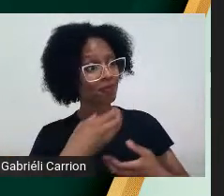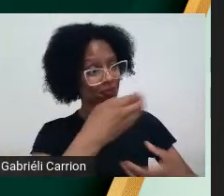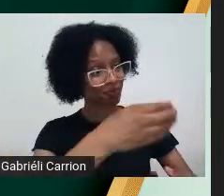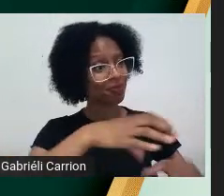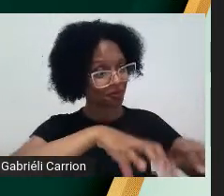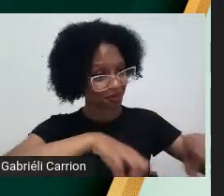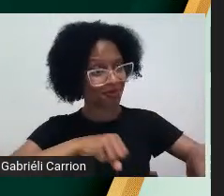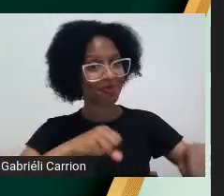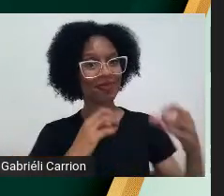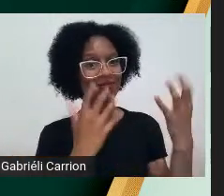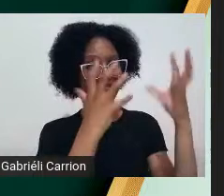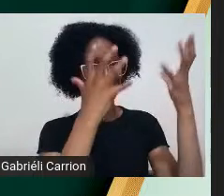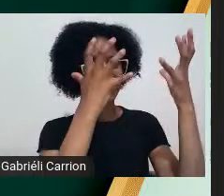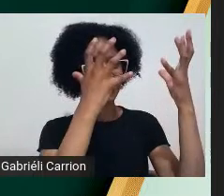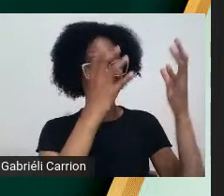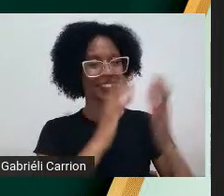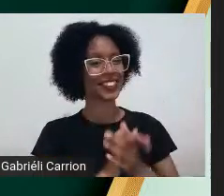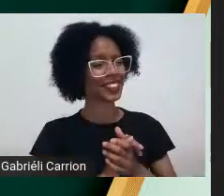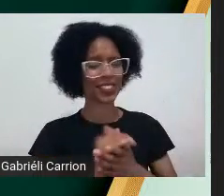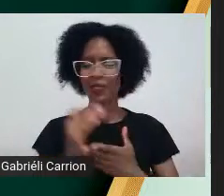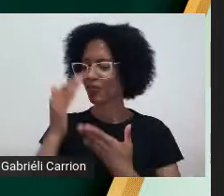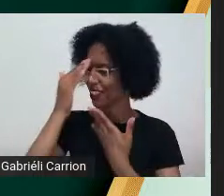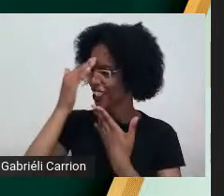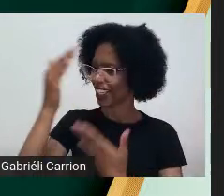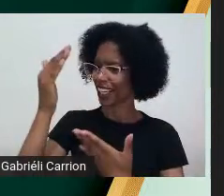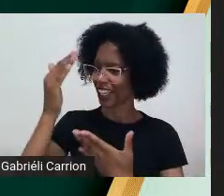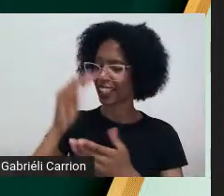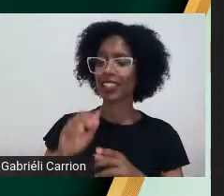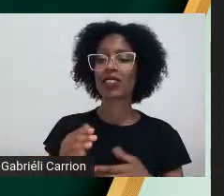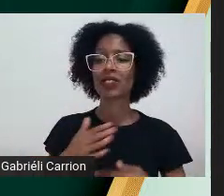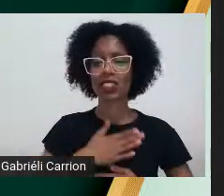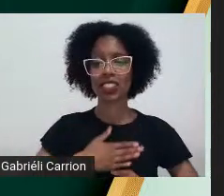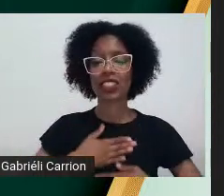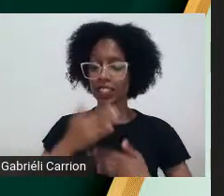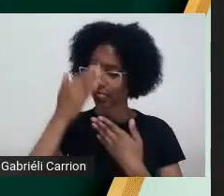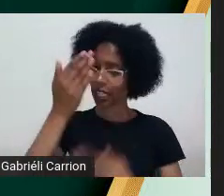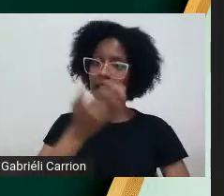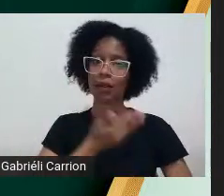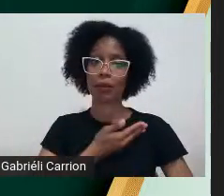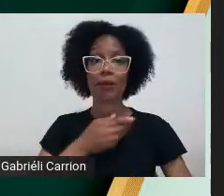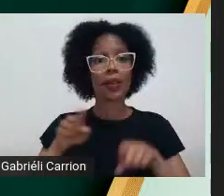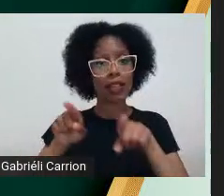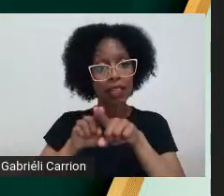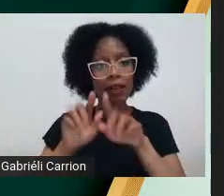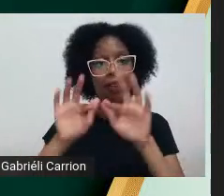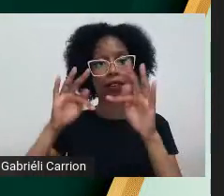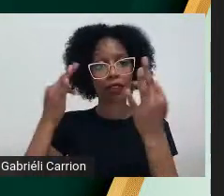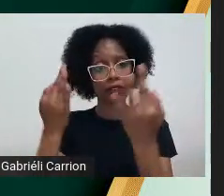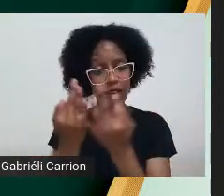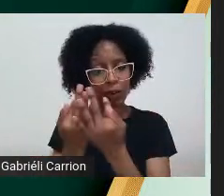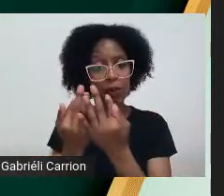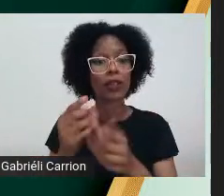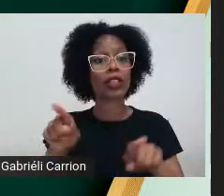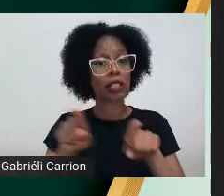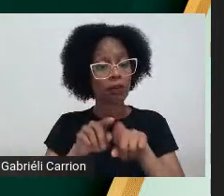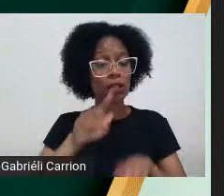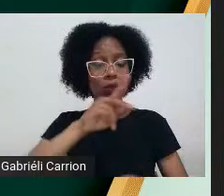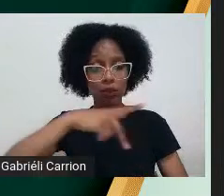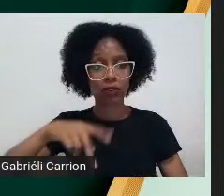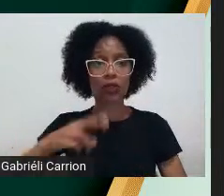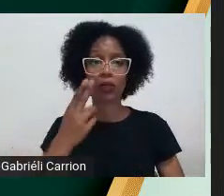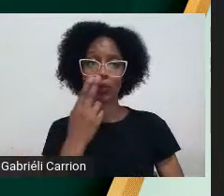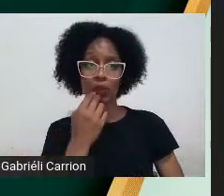grau. Parabéns. Muito obrigado. Gostaria de agradecer aos meus amigos, familiares e aos professores da nutrição. Muito obrigado.